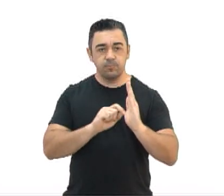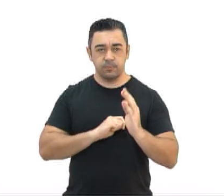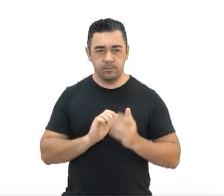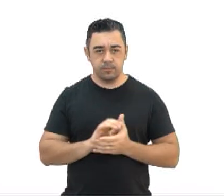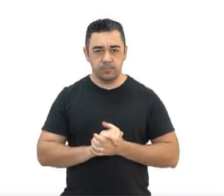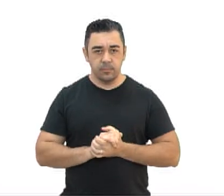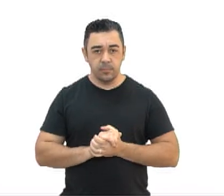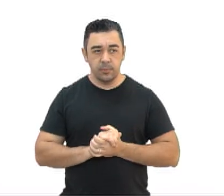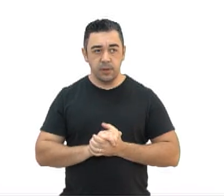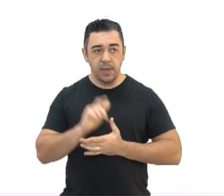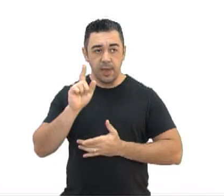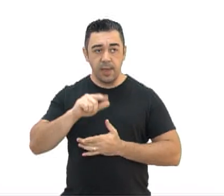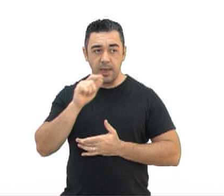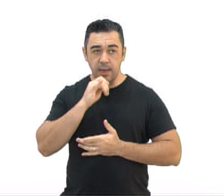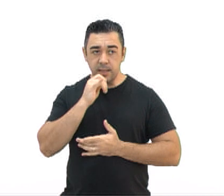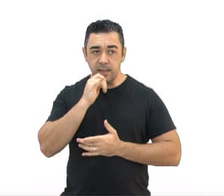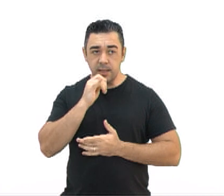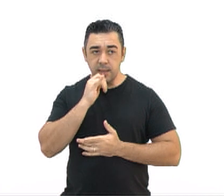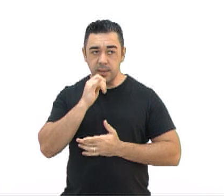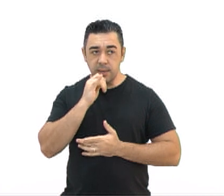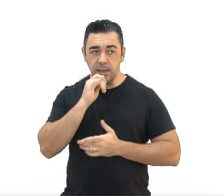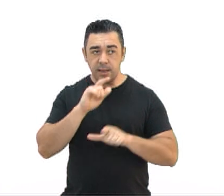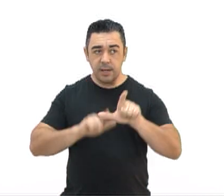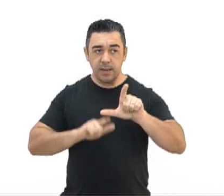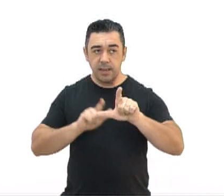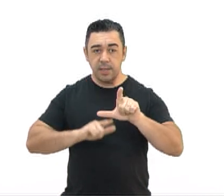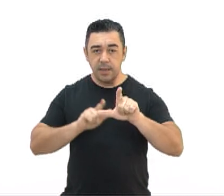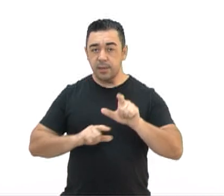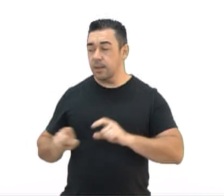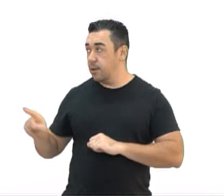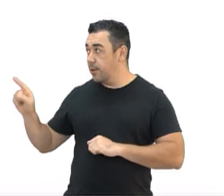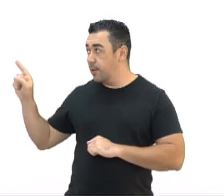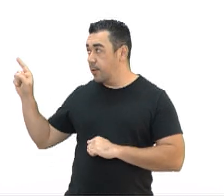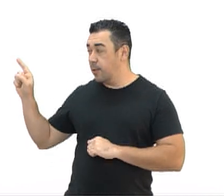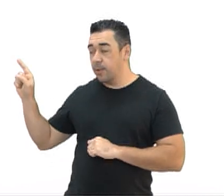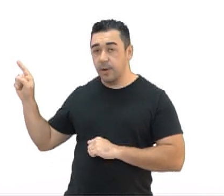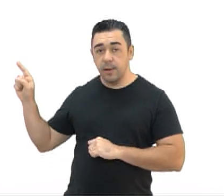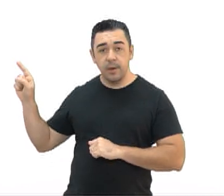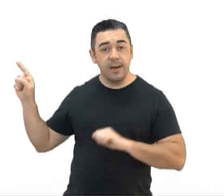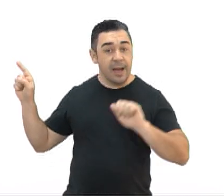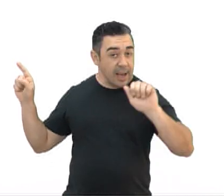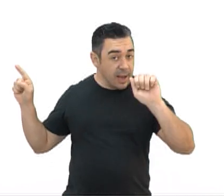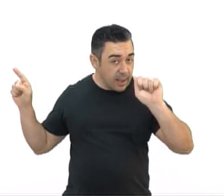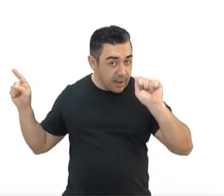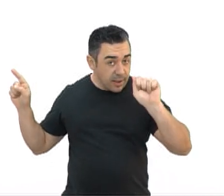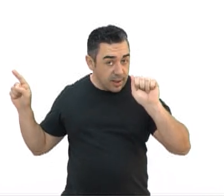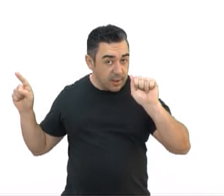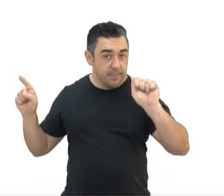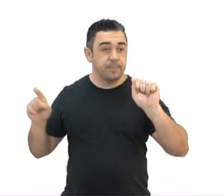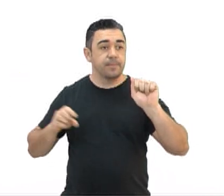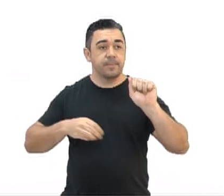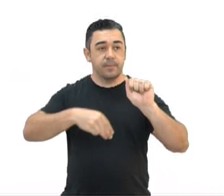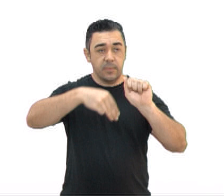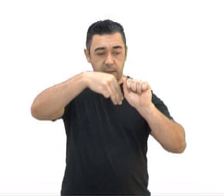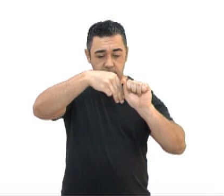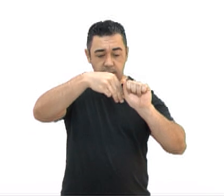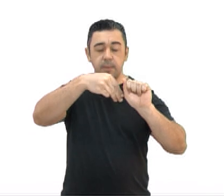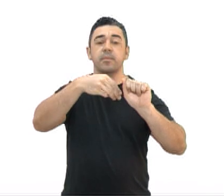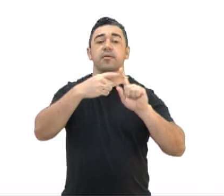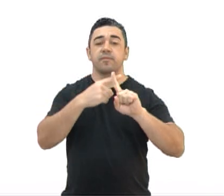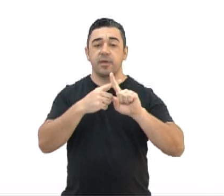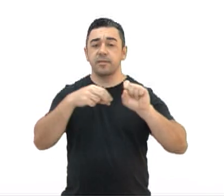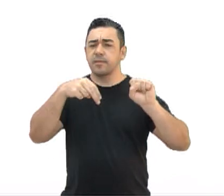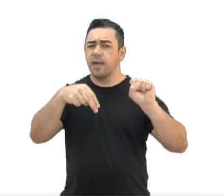representada pela letra, por essa matriz que eu representei está pela letra A, M vezes N. O